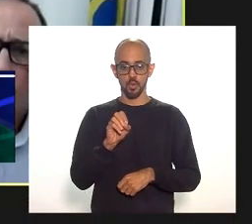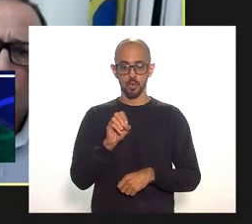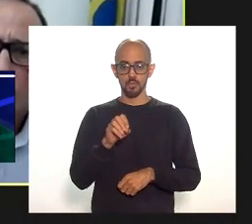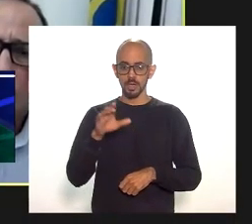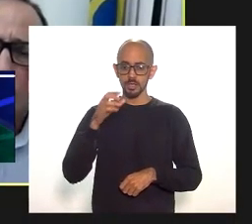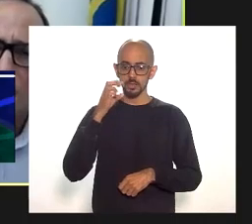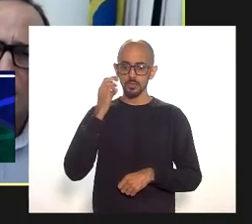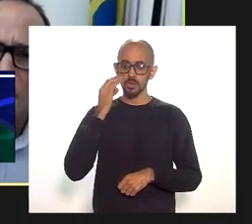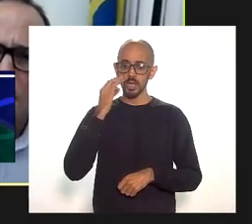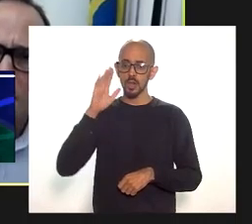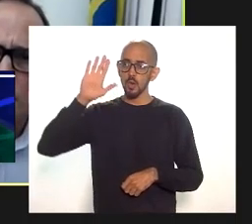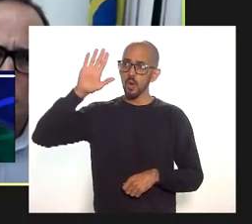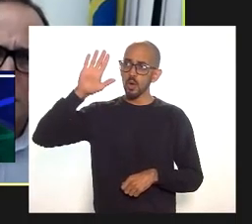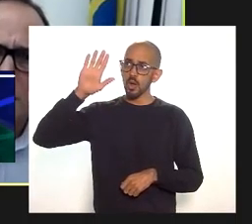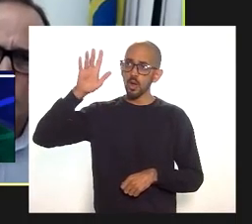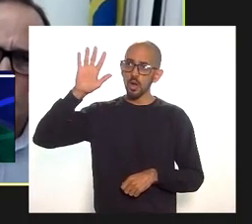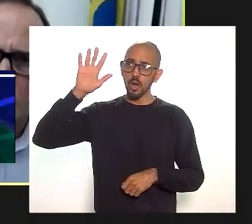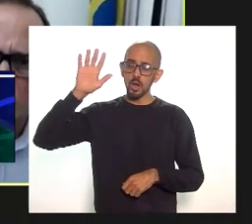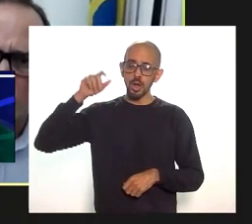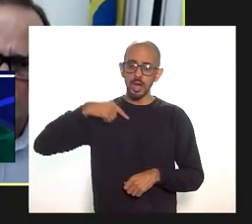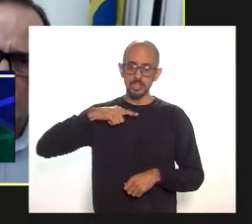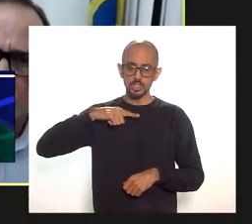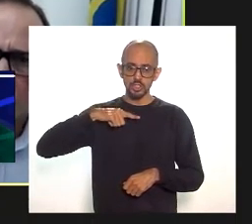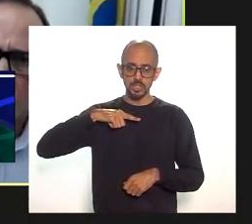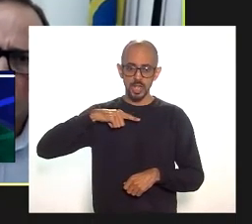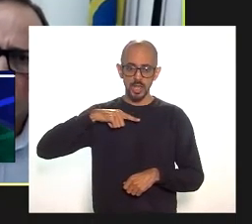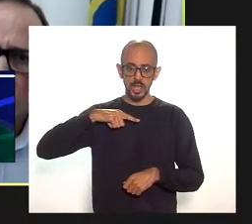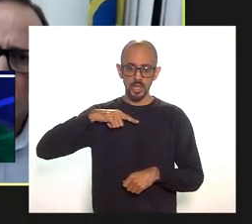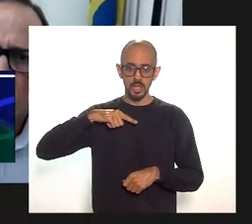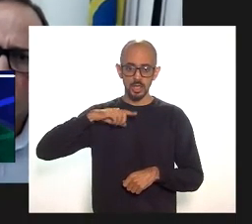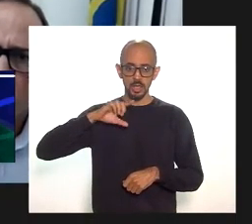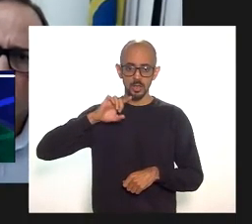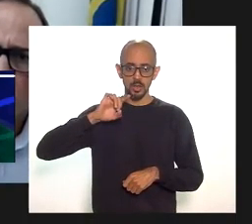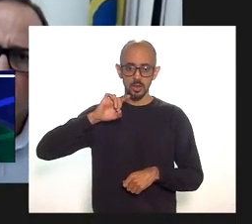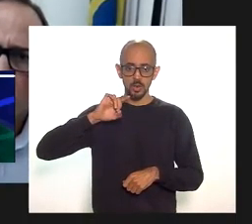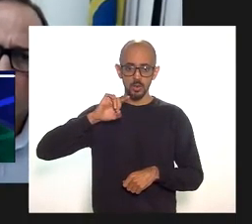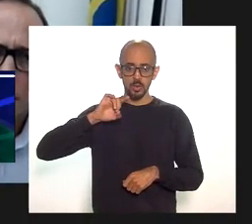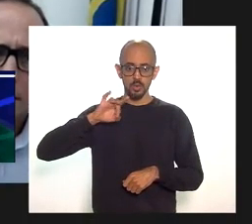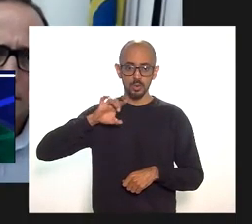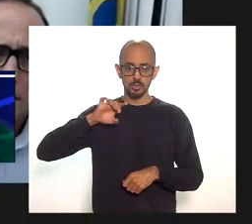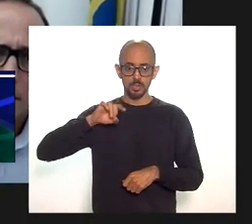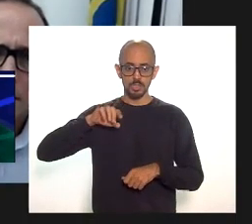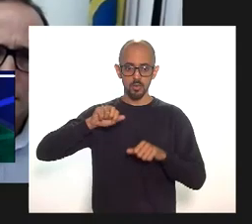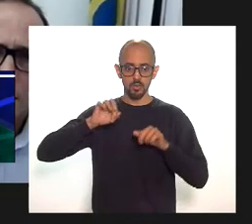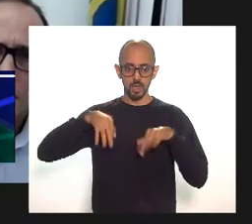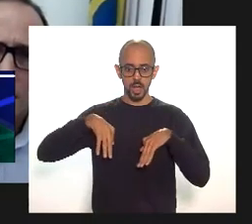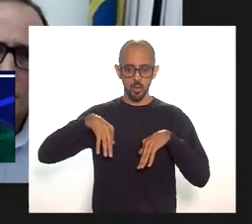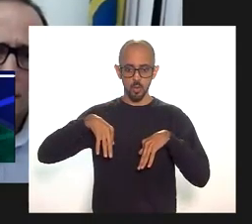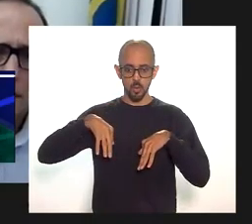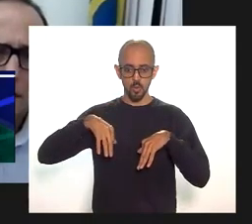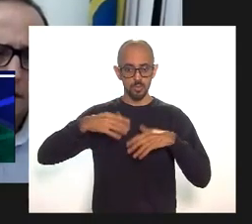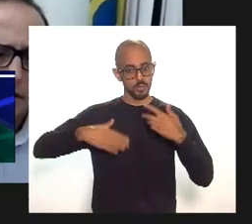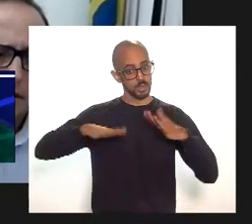Sim. Só um esclarecimento, nós teremos o expediente final? Vai depender das discussões aqui agora.